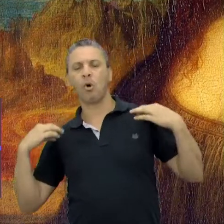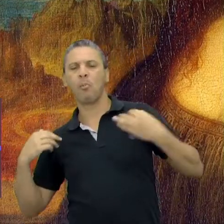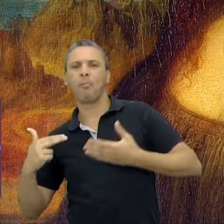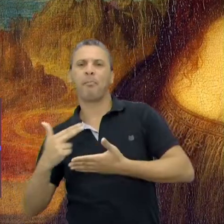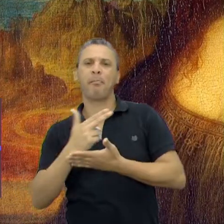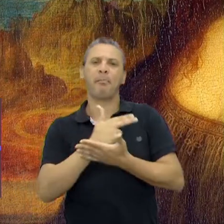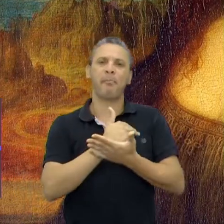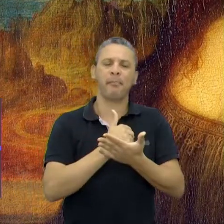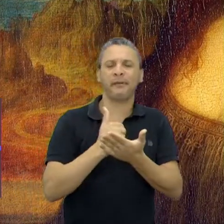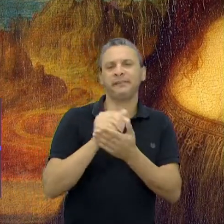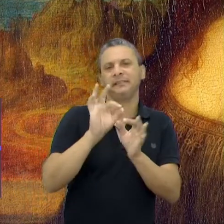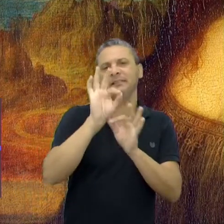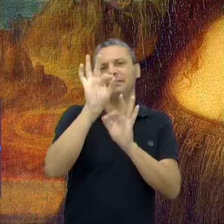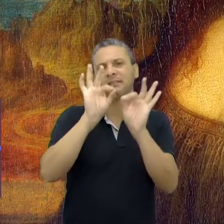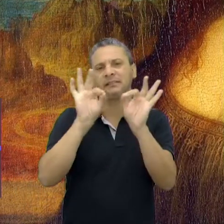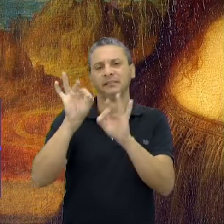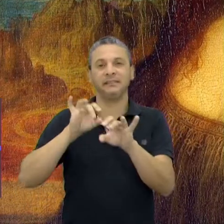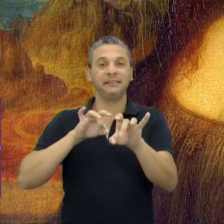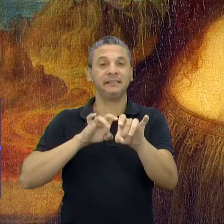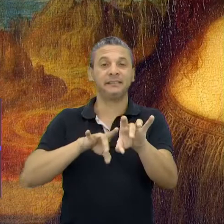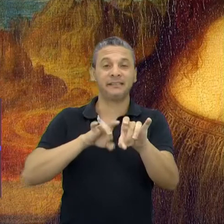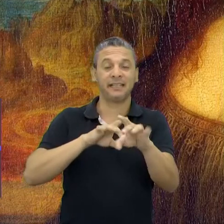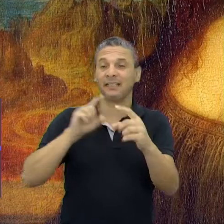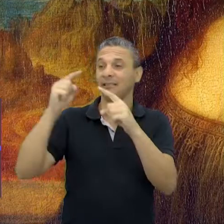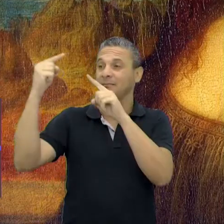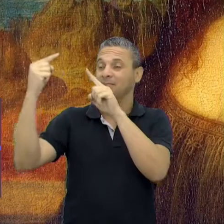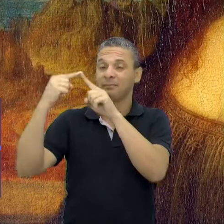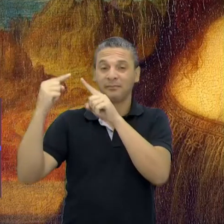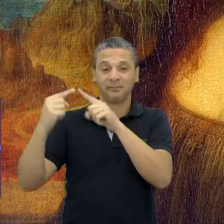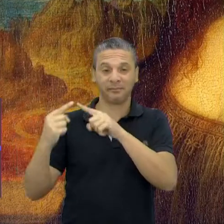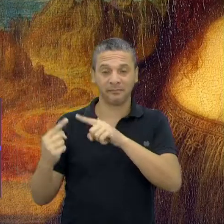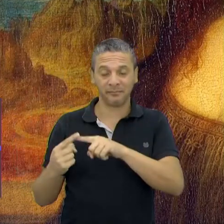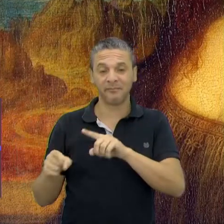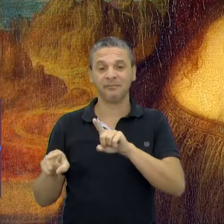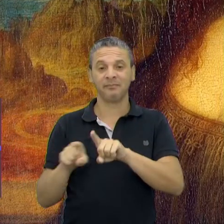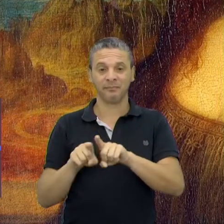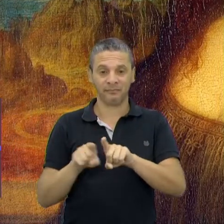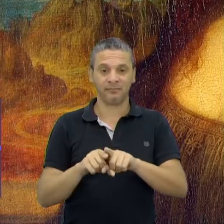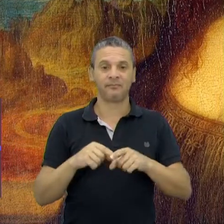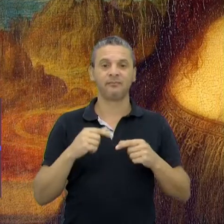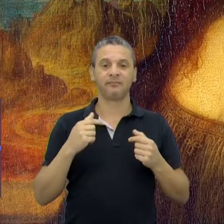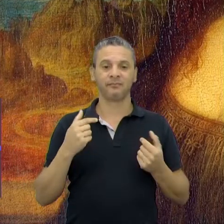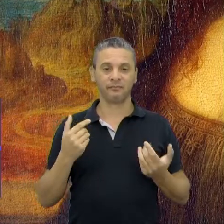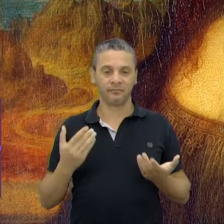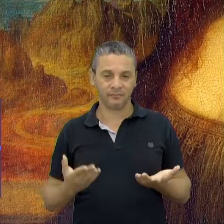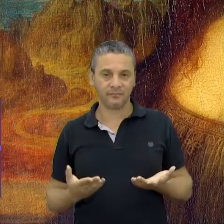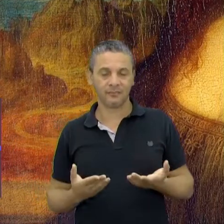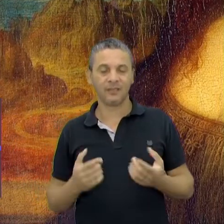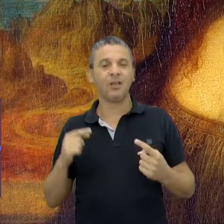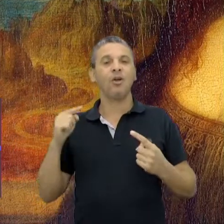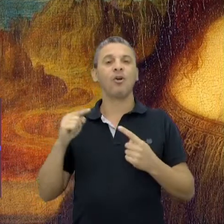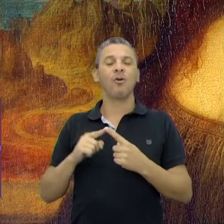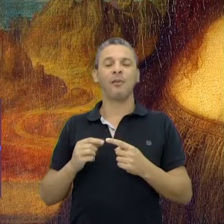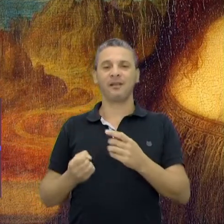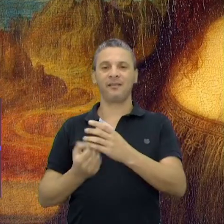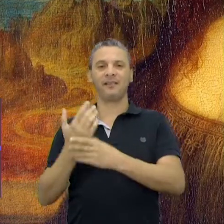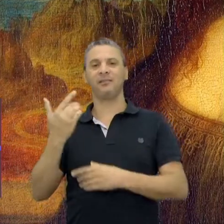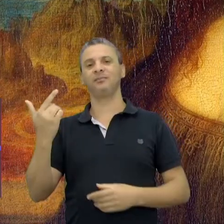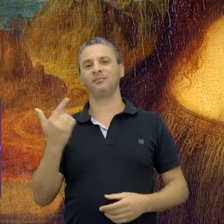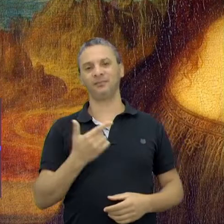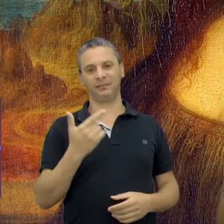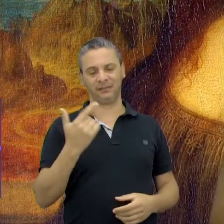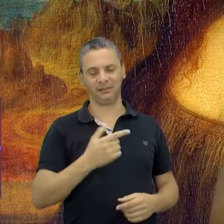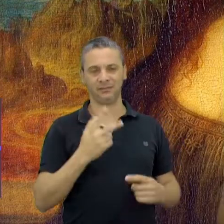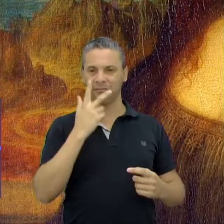desenho, traçado, técnica é bem semelhante, ainda reproduz a técnica do esfumato, né? Então é uma releitura